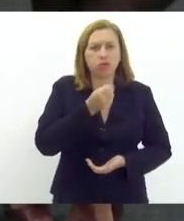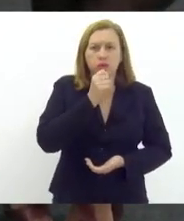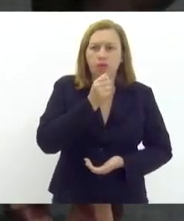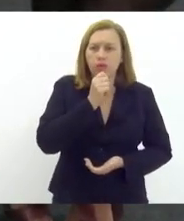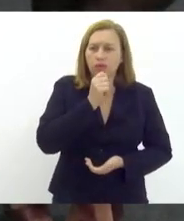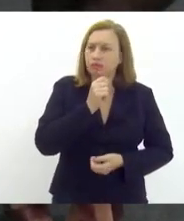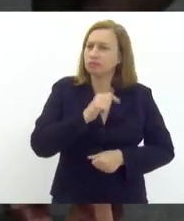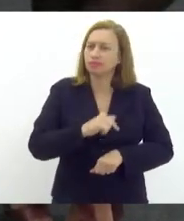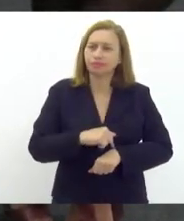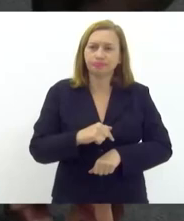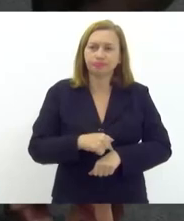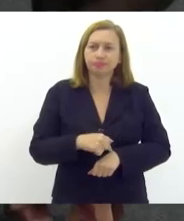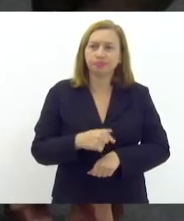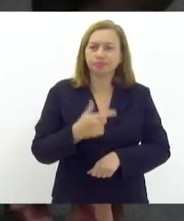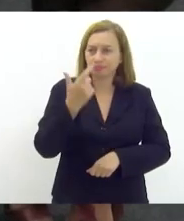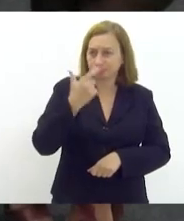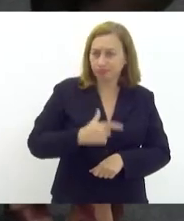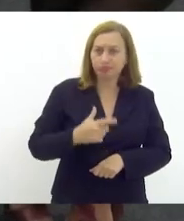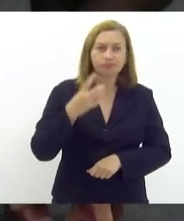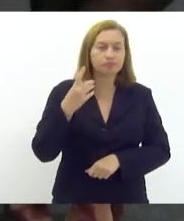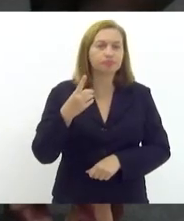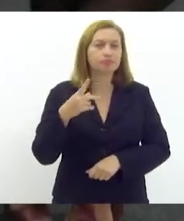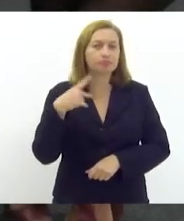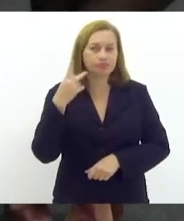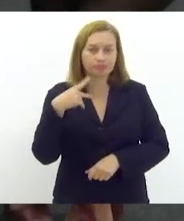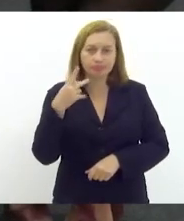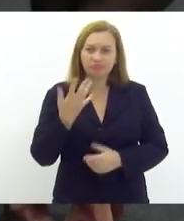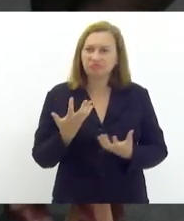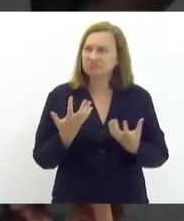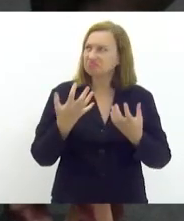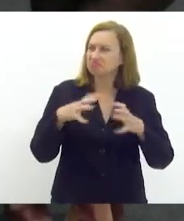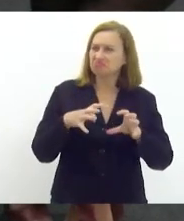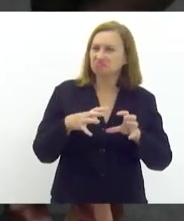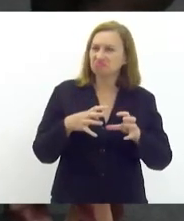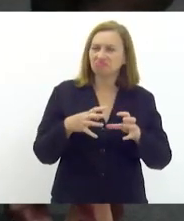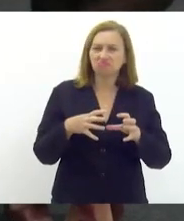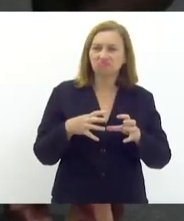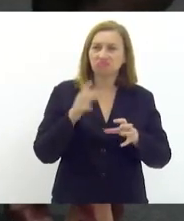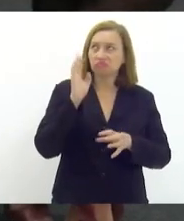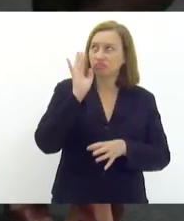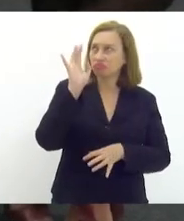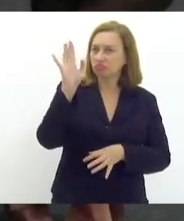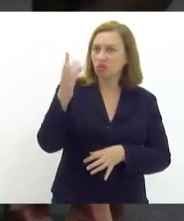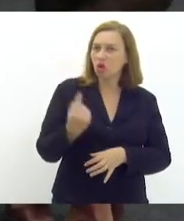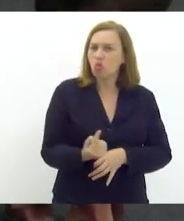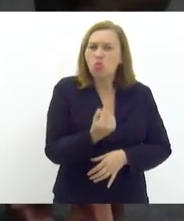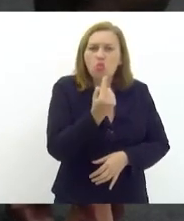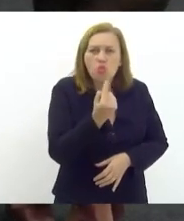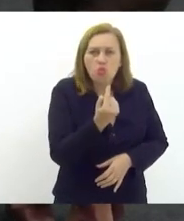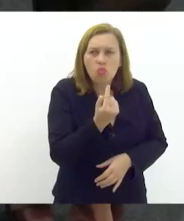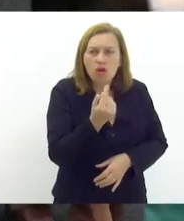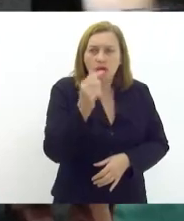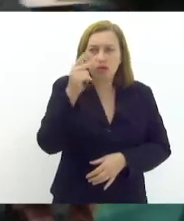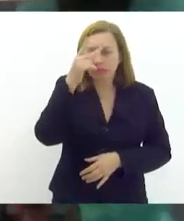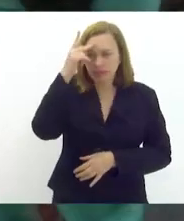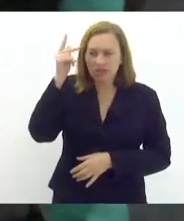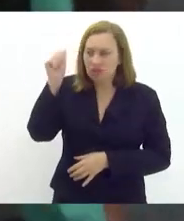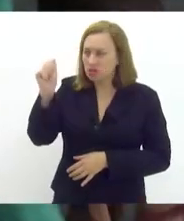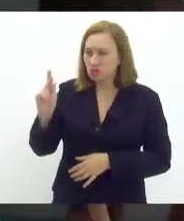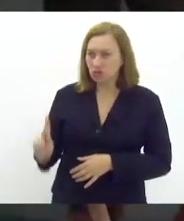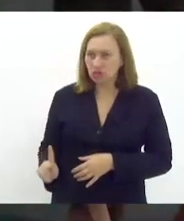enquanto parlamentar eu quero imaginar que uma pensionista não